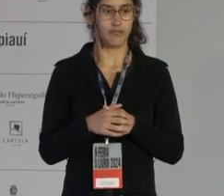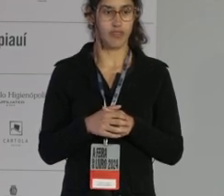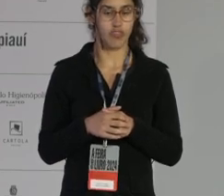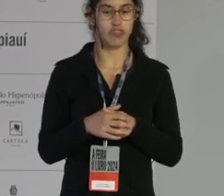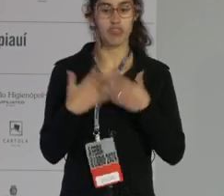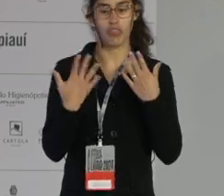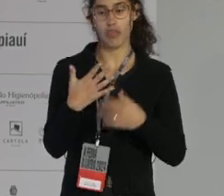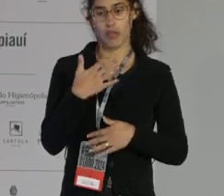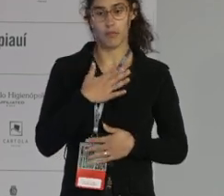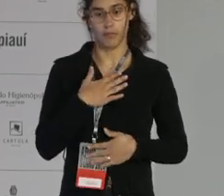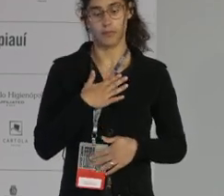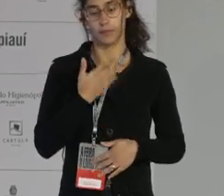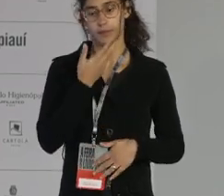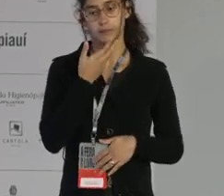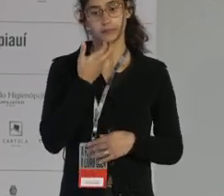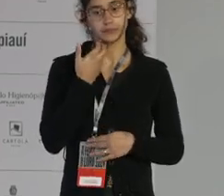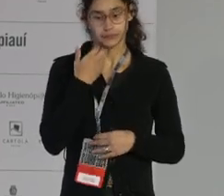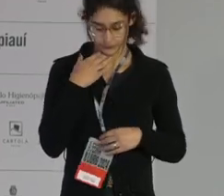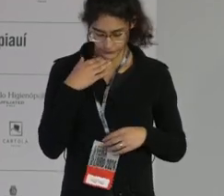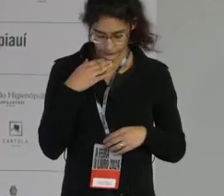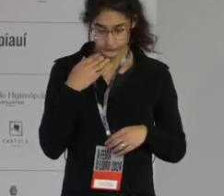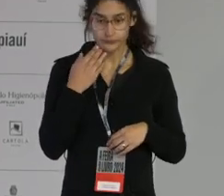No meu caso,